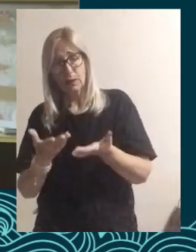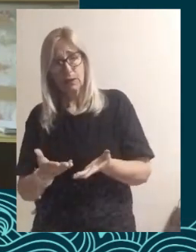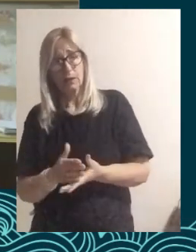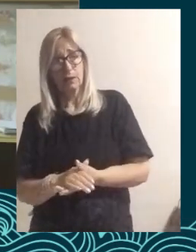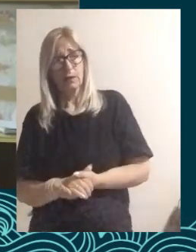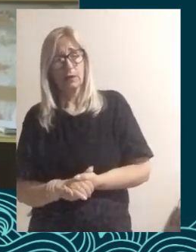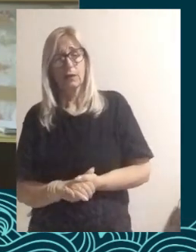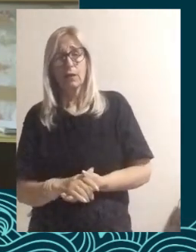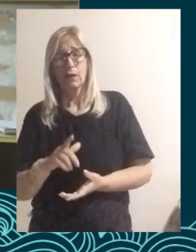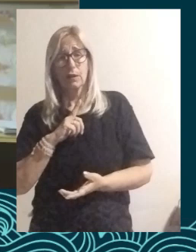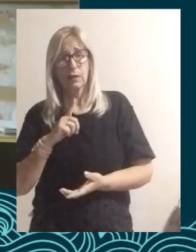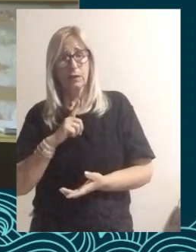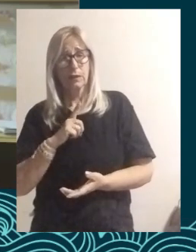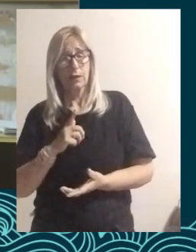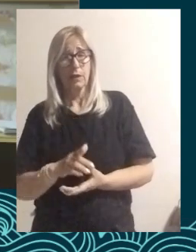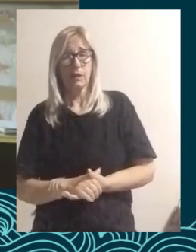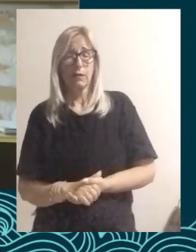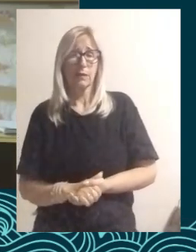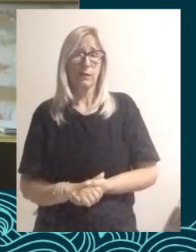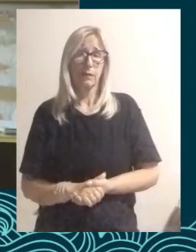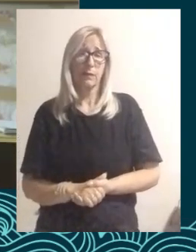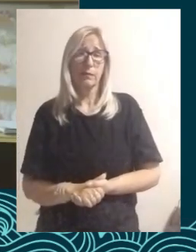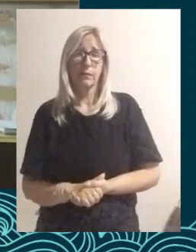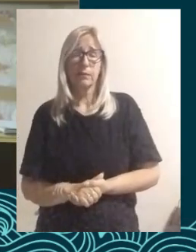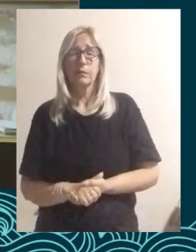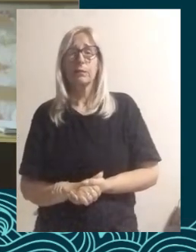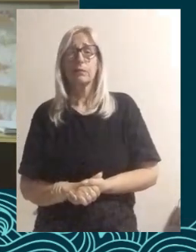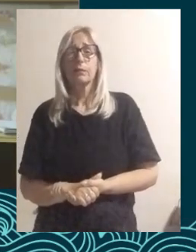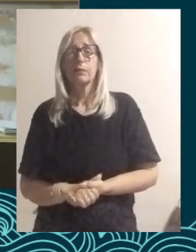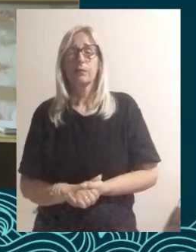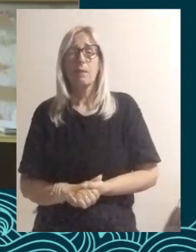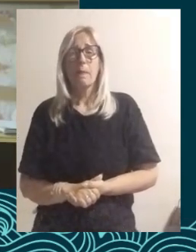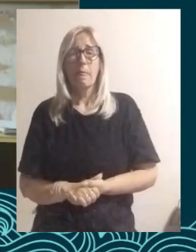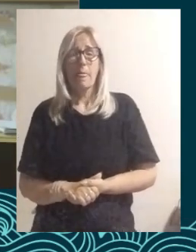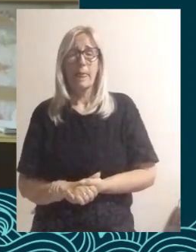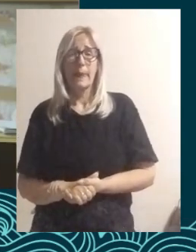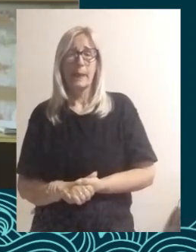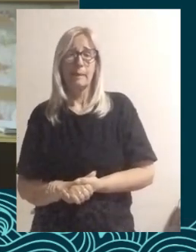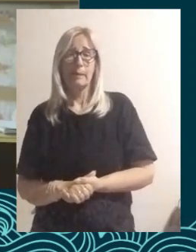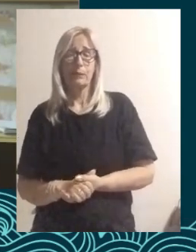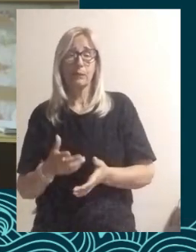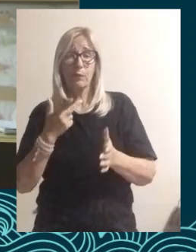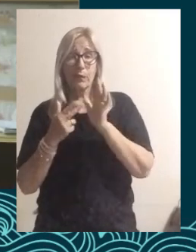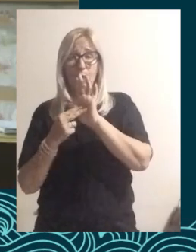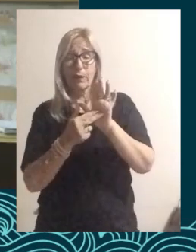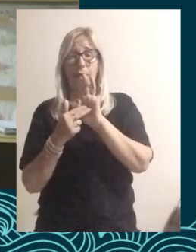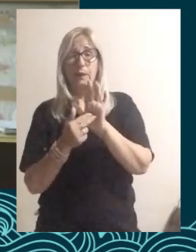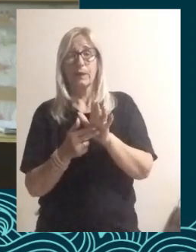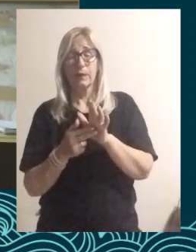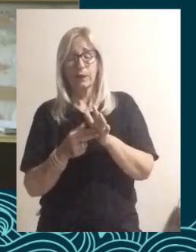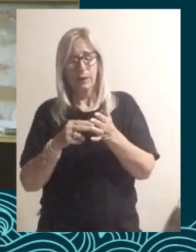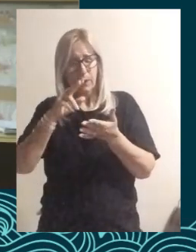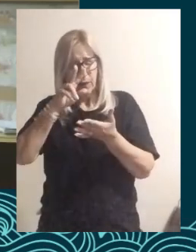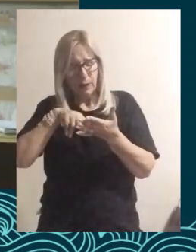da abundância mesmo, né? Do quanto que a gente É, tem. Você falou uma vez que, se eu não me engano, se eu não estou